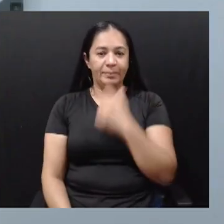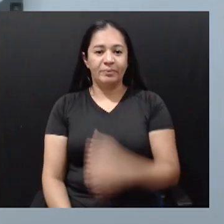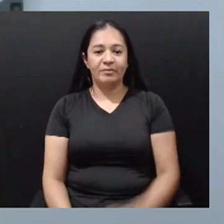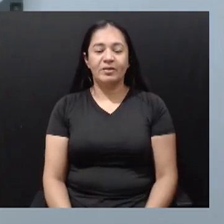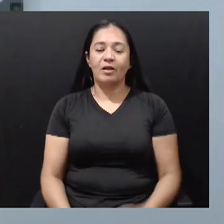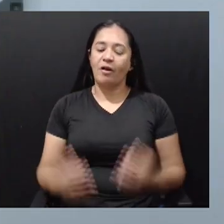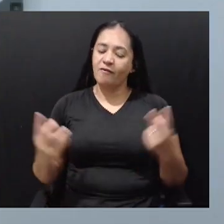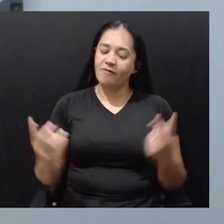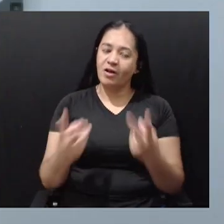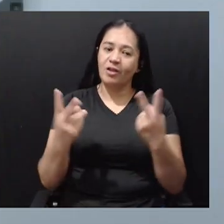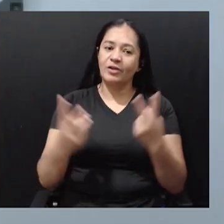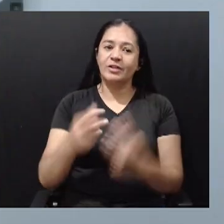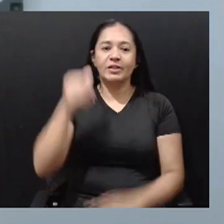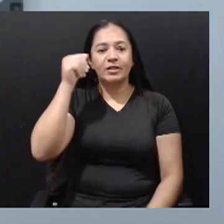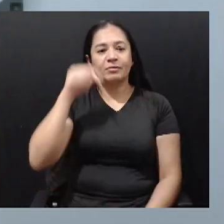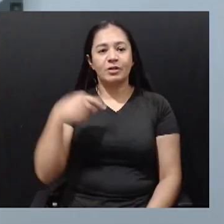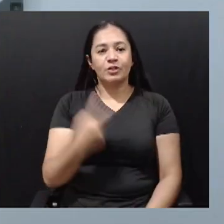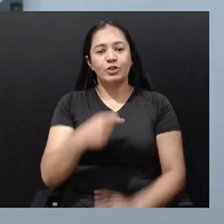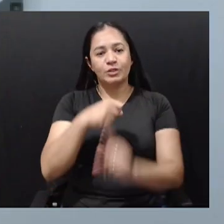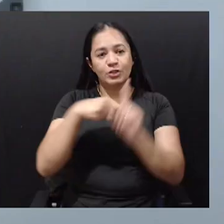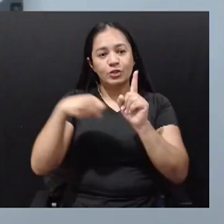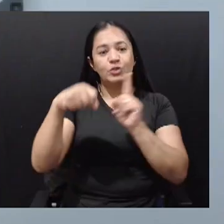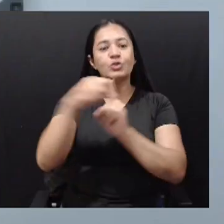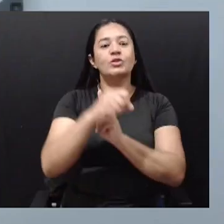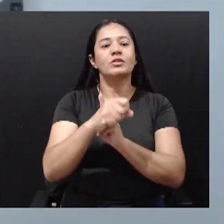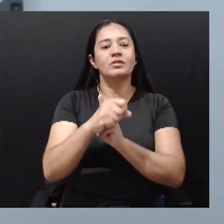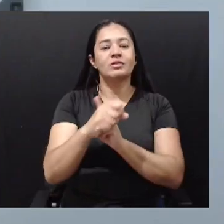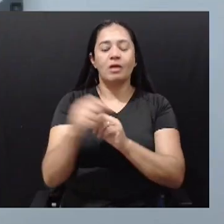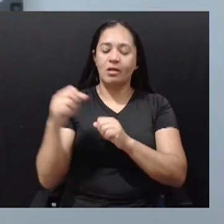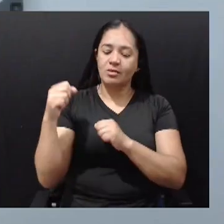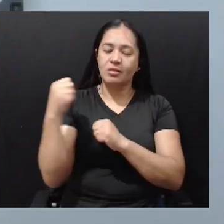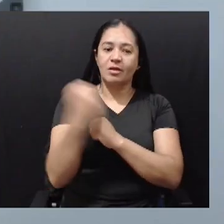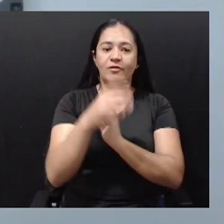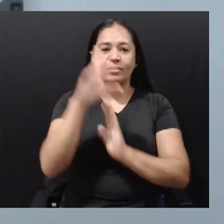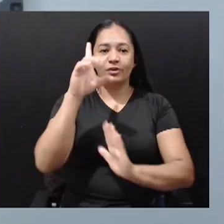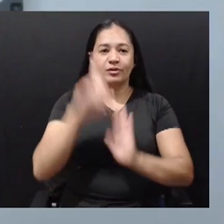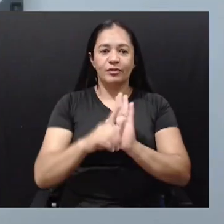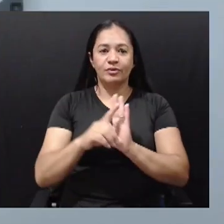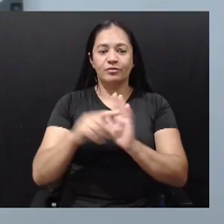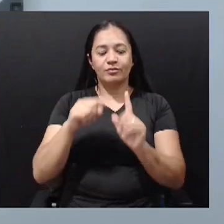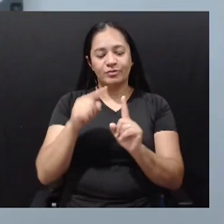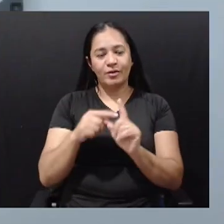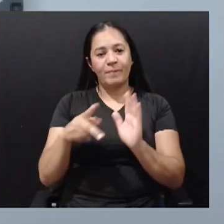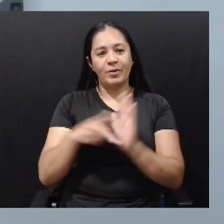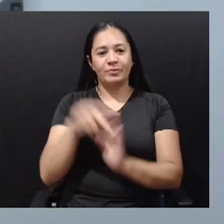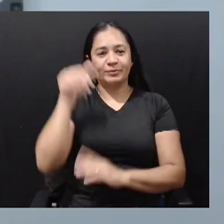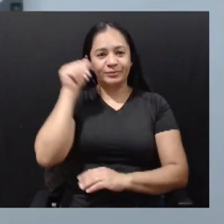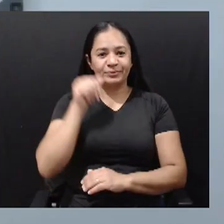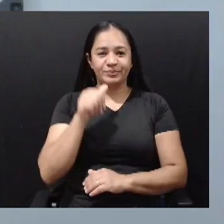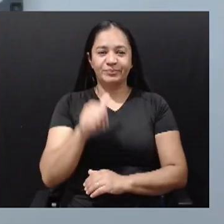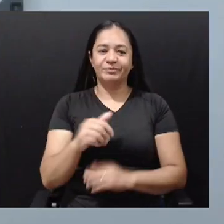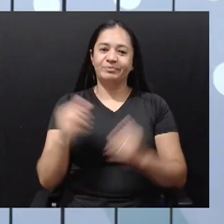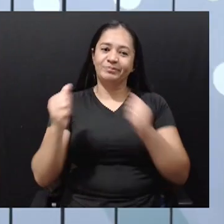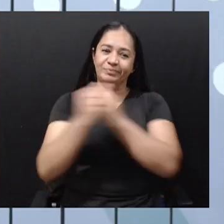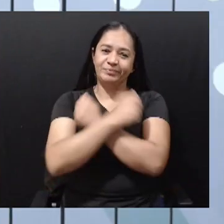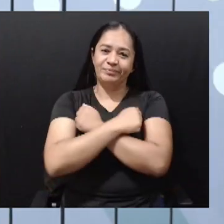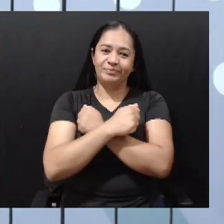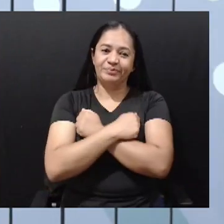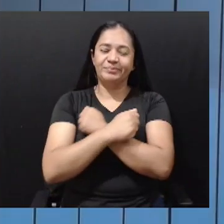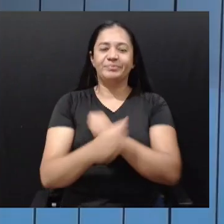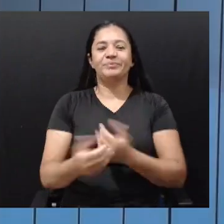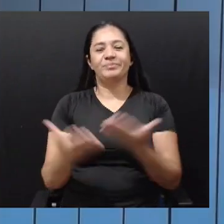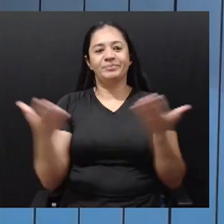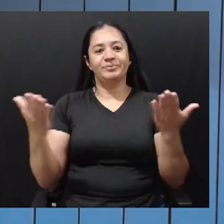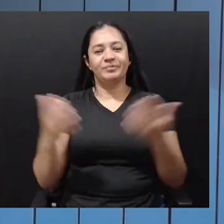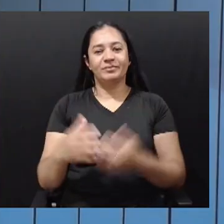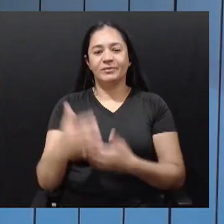em nossa sociedade e em defesa dos direitos reprodutivos da mulher. Tá bom? Forte abraço para vocês. Muito obrigada.